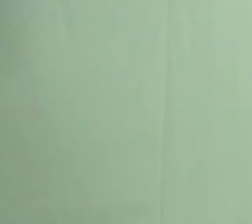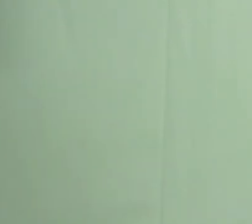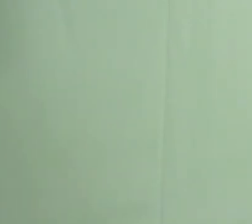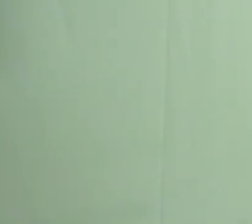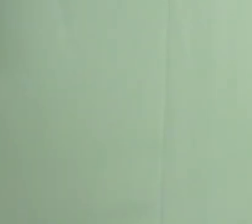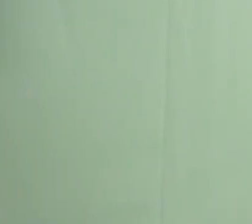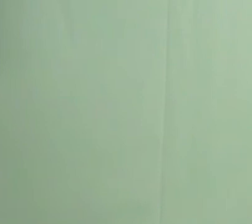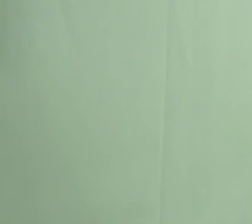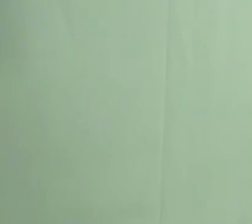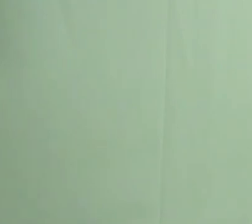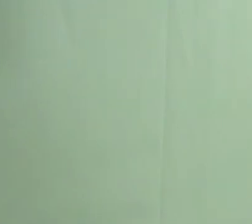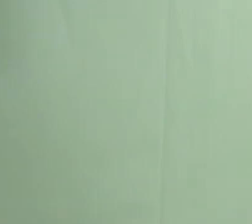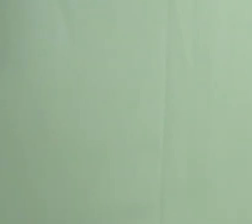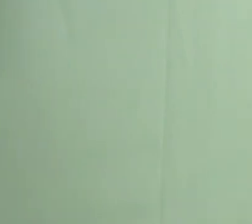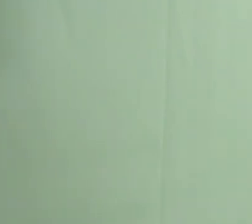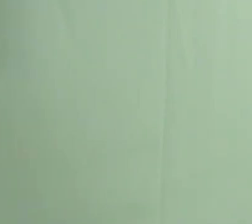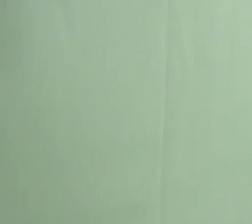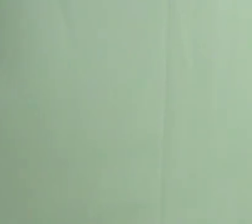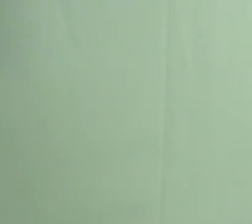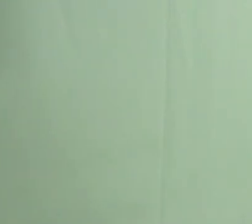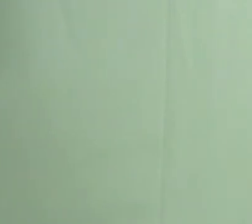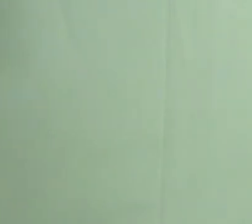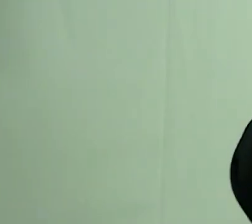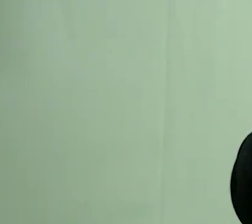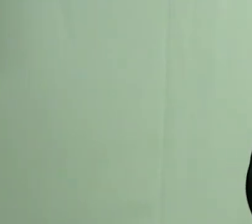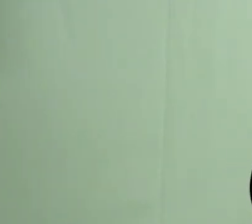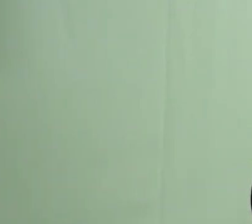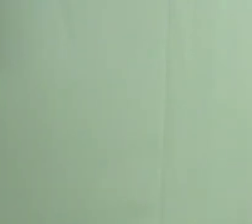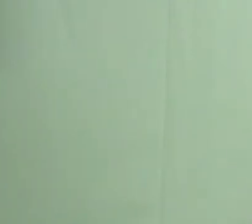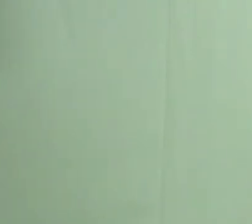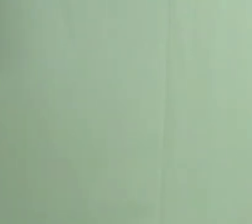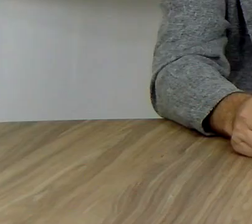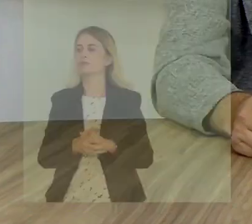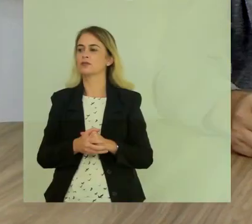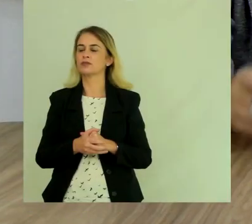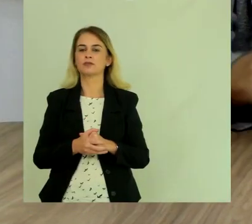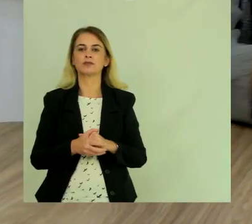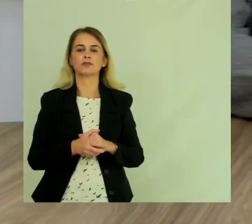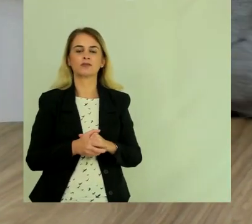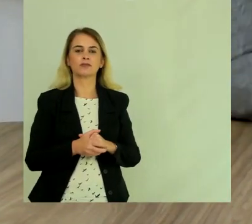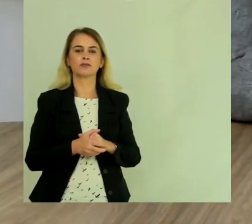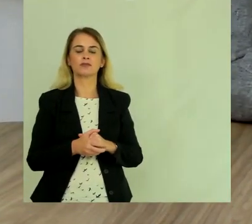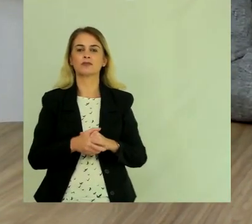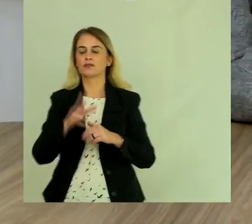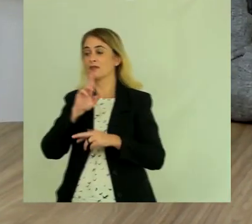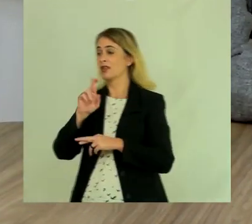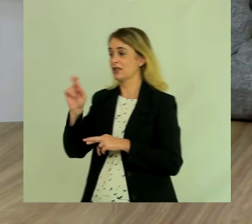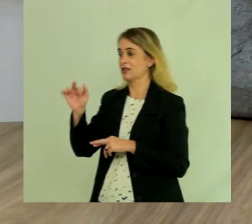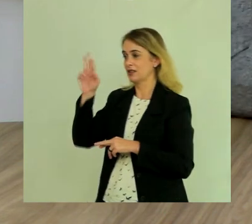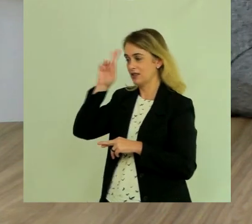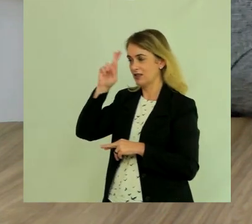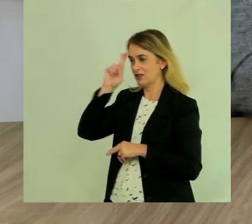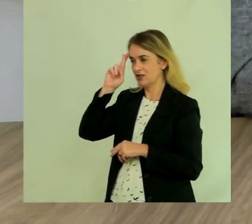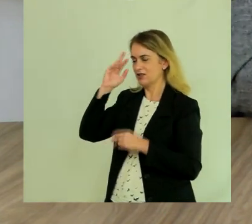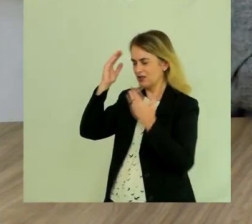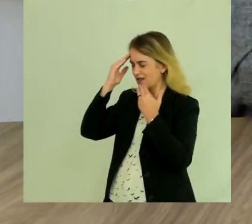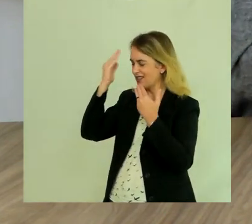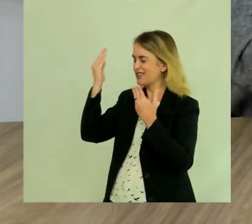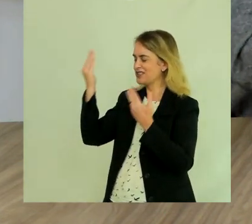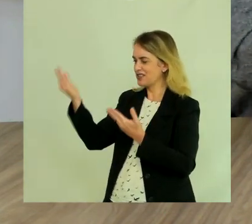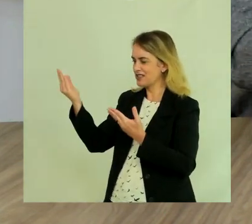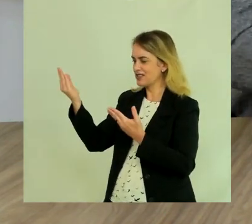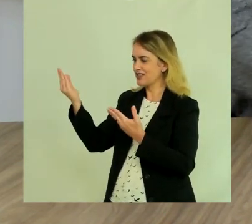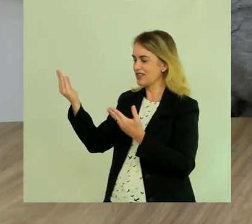amo vocês. Um beijo, um abraço carinhoso. Ritinha, nós gostaríamos de agradecer a você